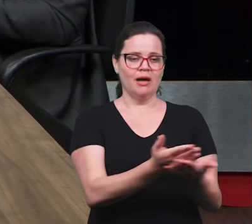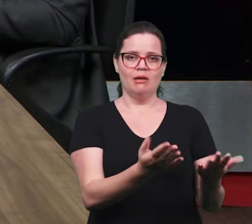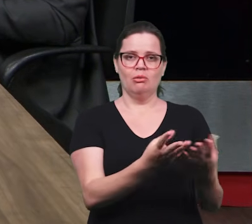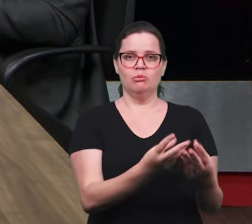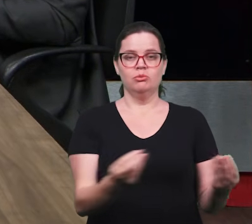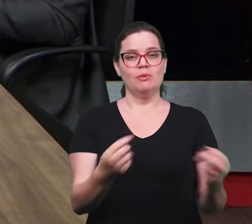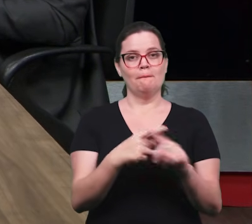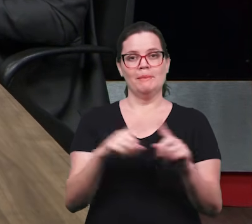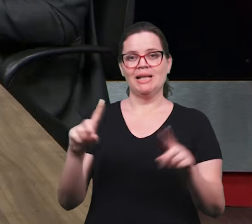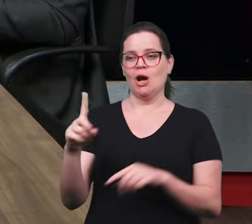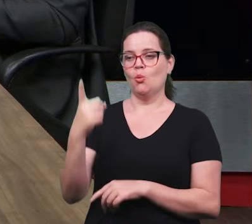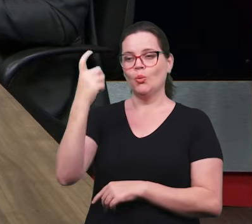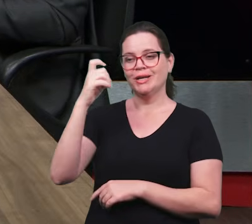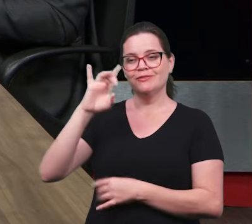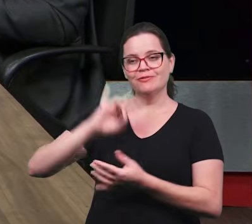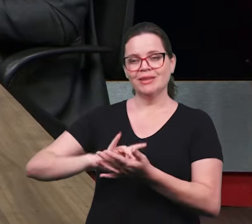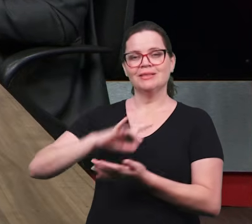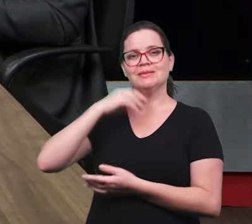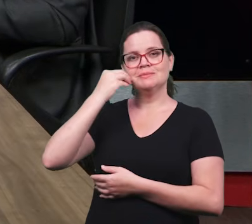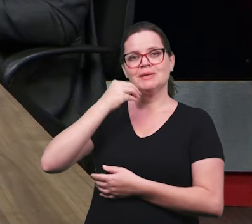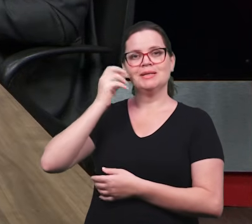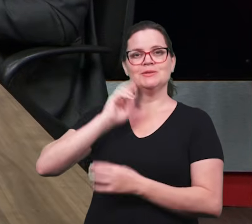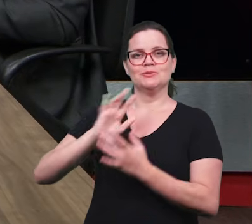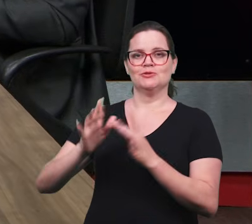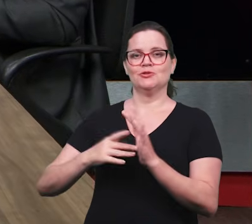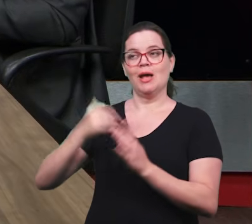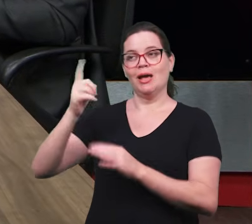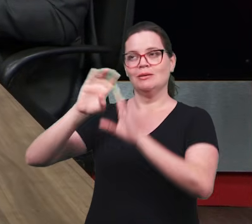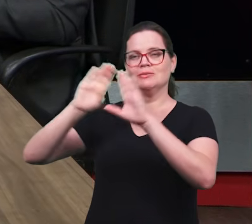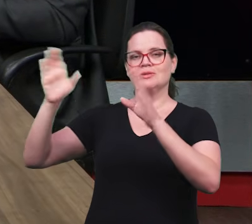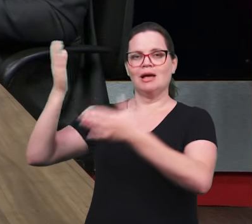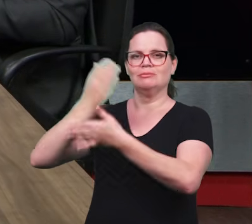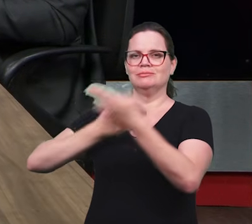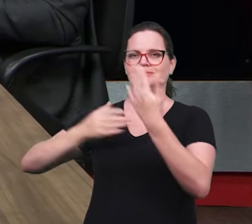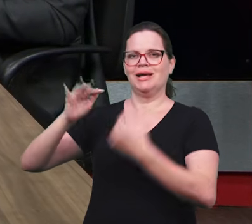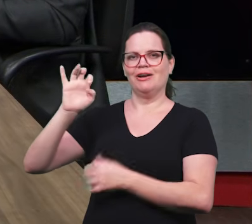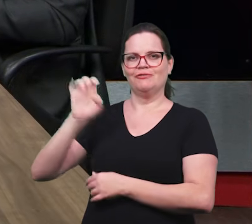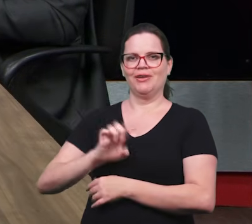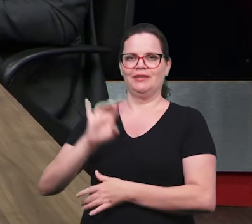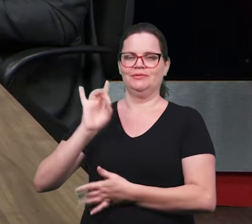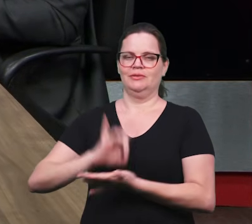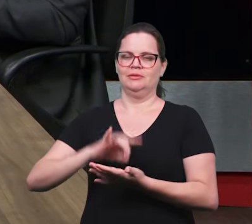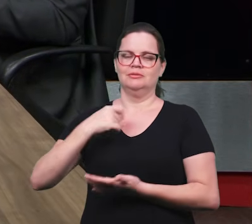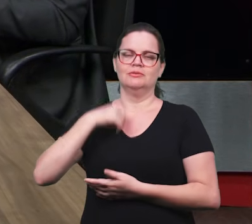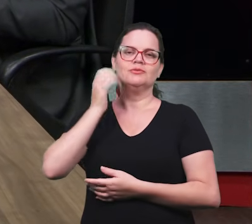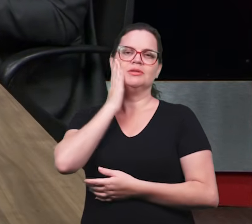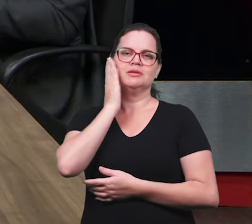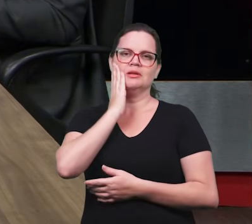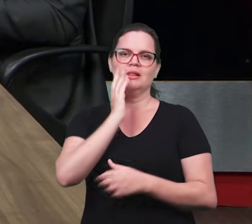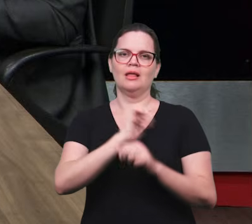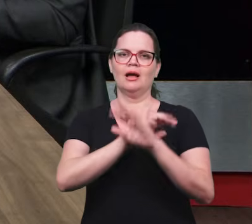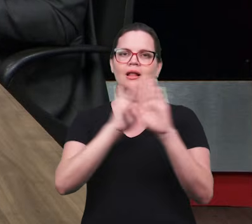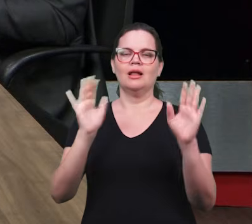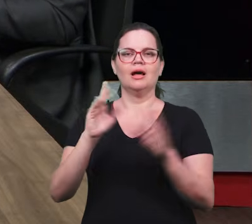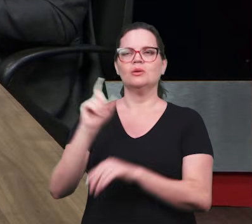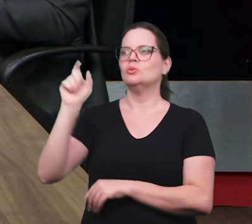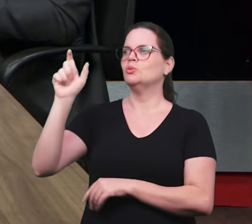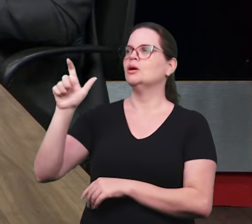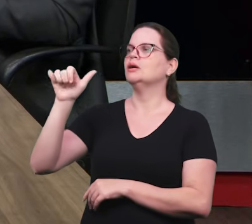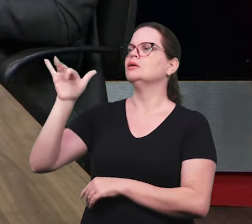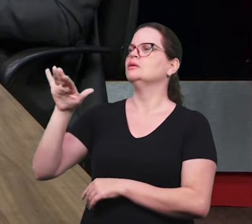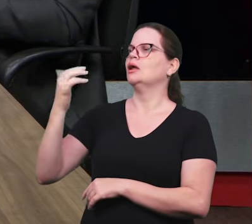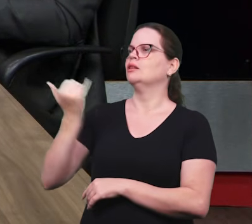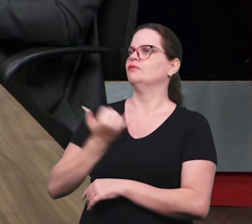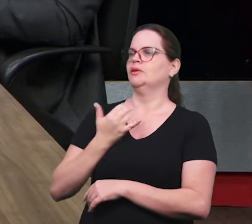é que vai levar o homem a ter esse encontro maravilhoso, a entender de fato de quem ele está falando,